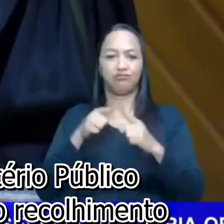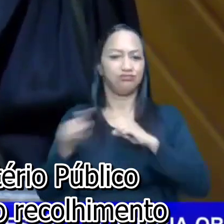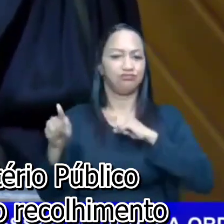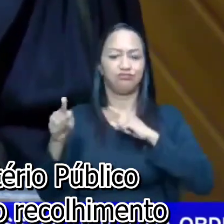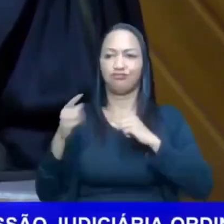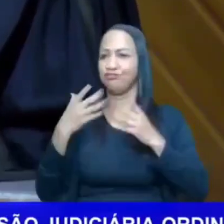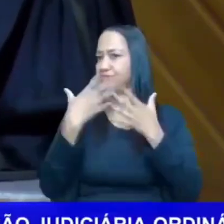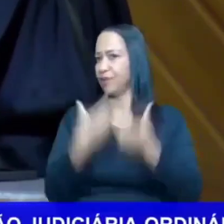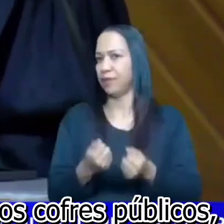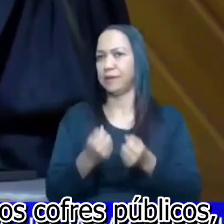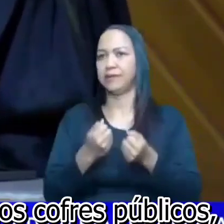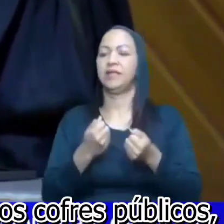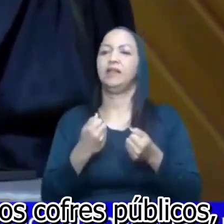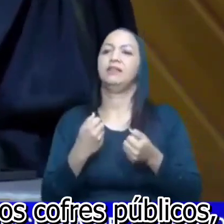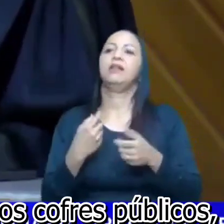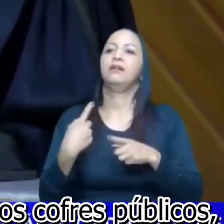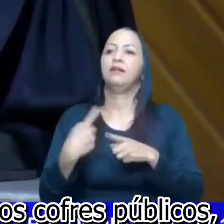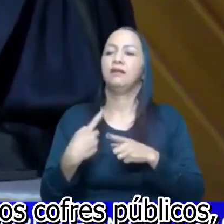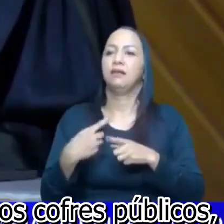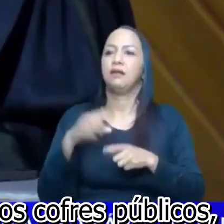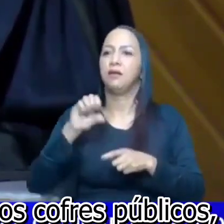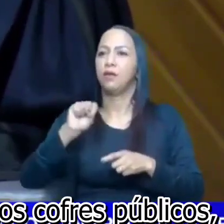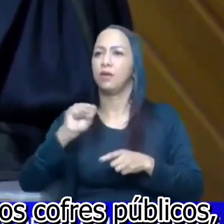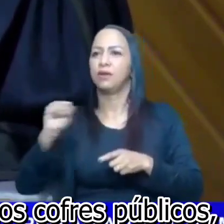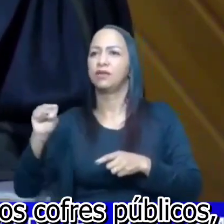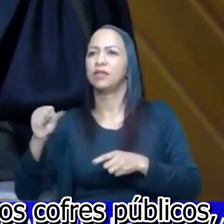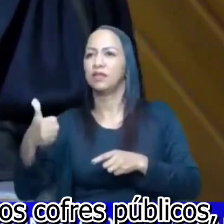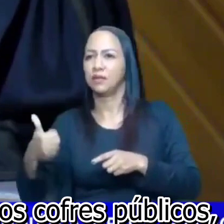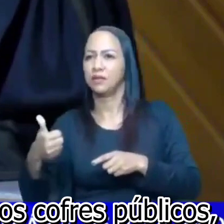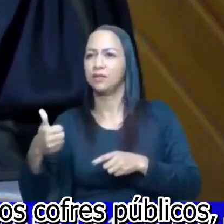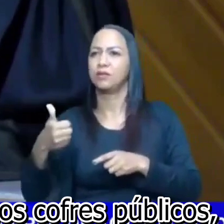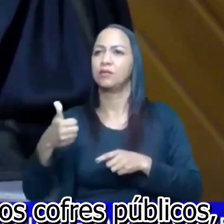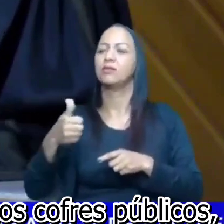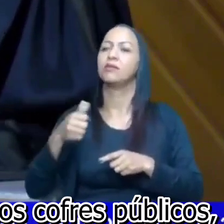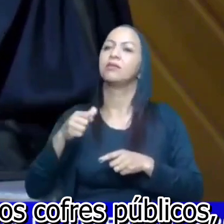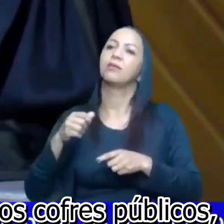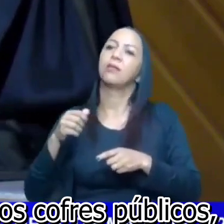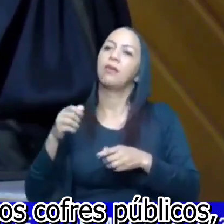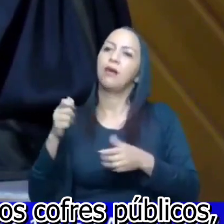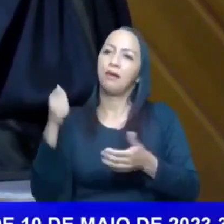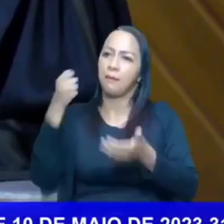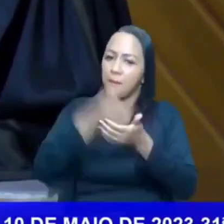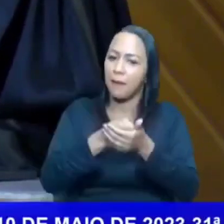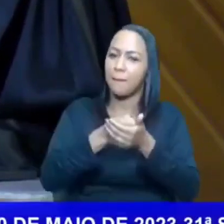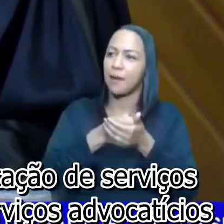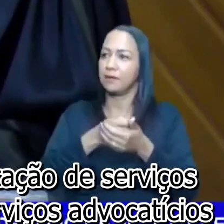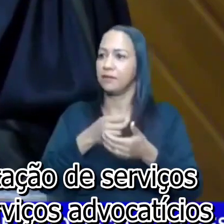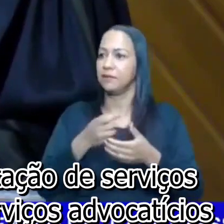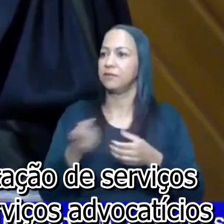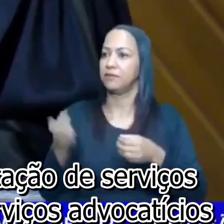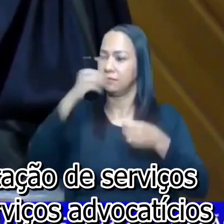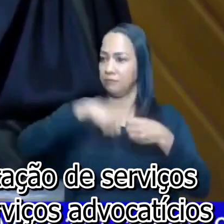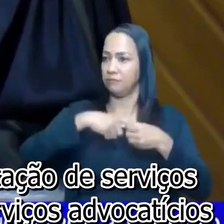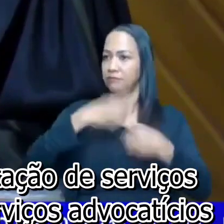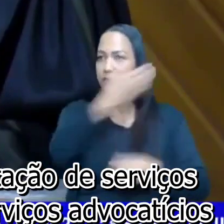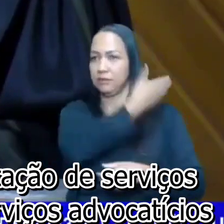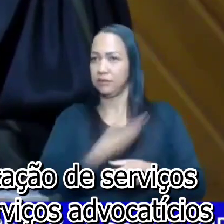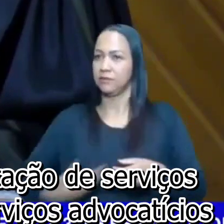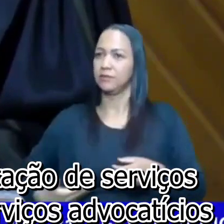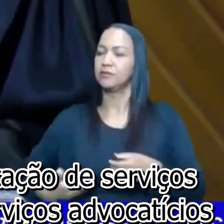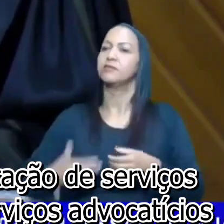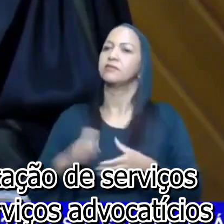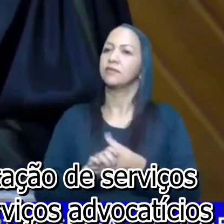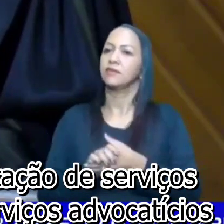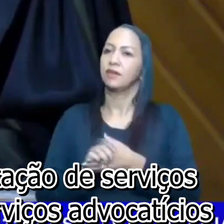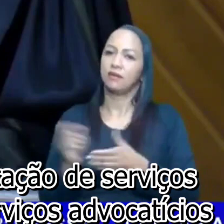recolhimento do valor de R$ 81.750 aos cofres públicos, por entender, primeiro, que as despesas